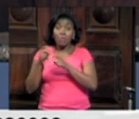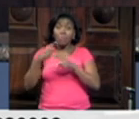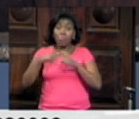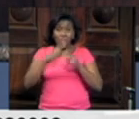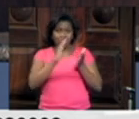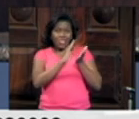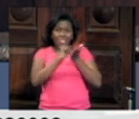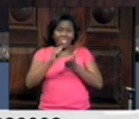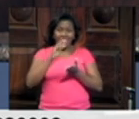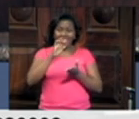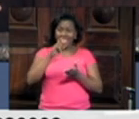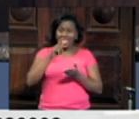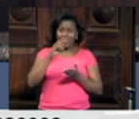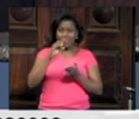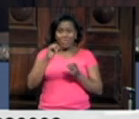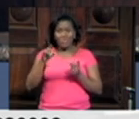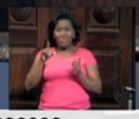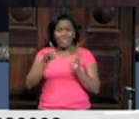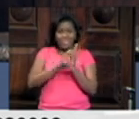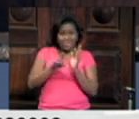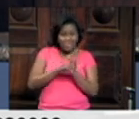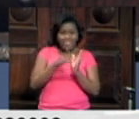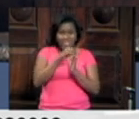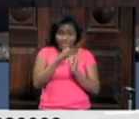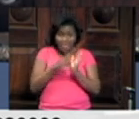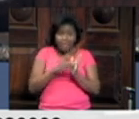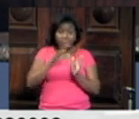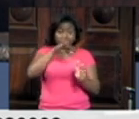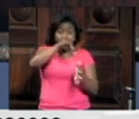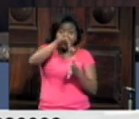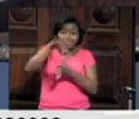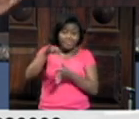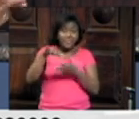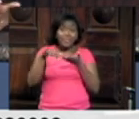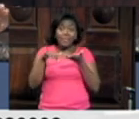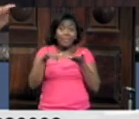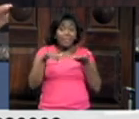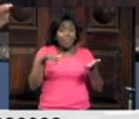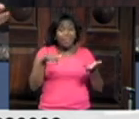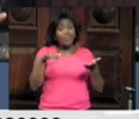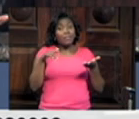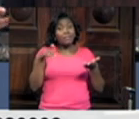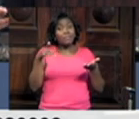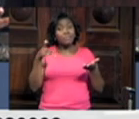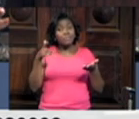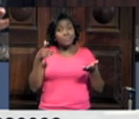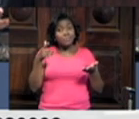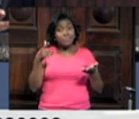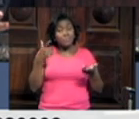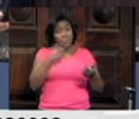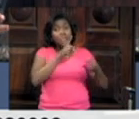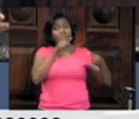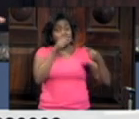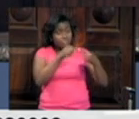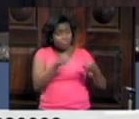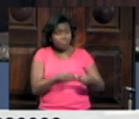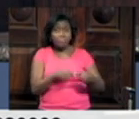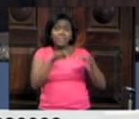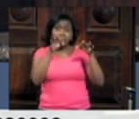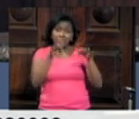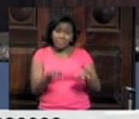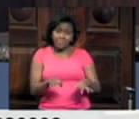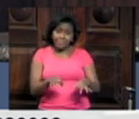do Executivo de legislar por decreto, a coisa entra no seu devido lugar.